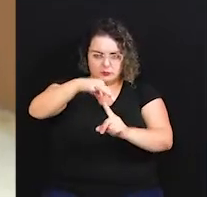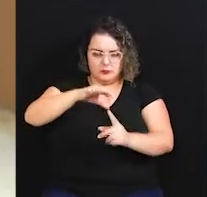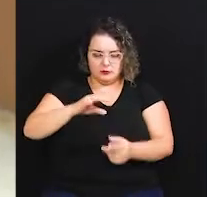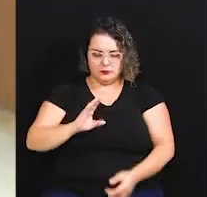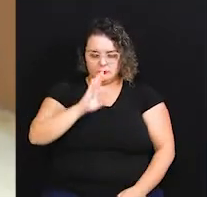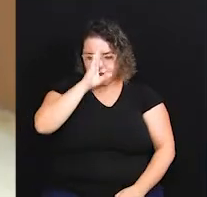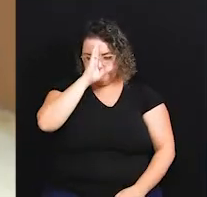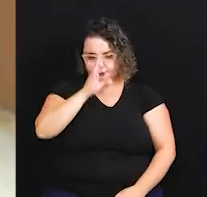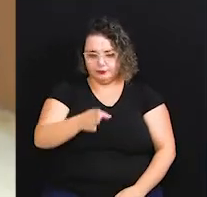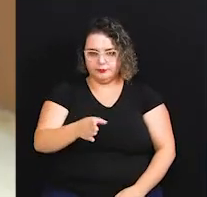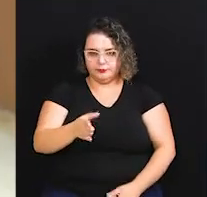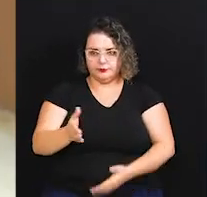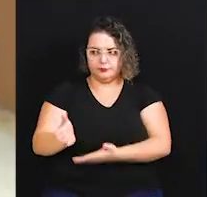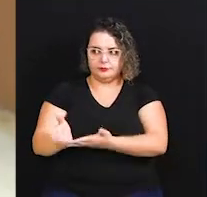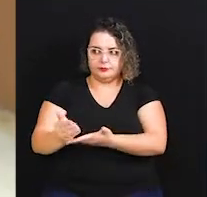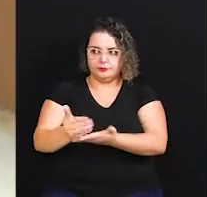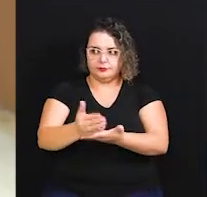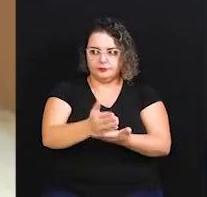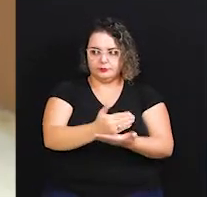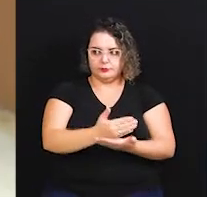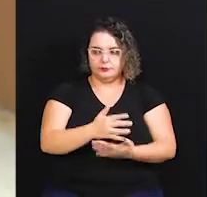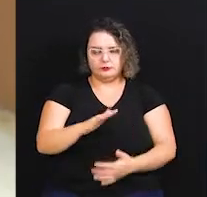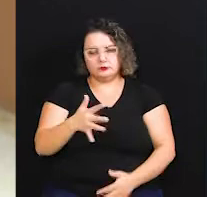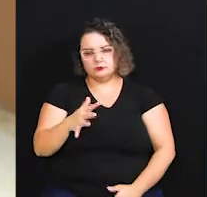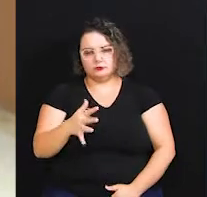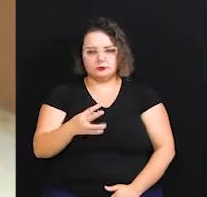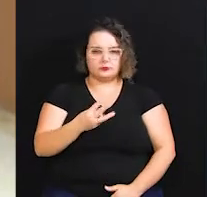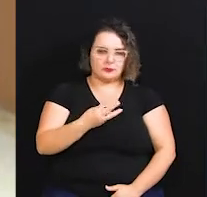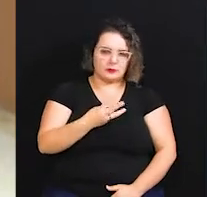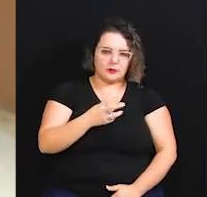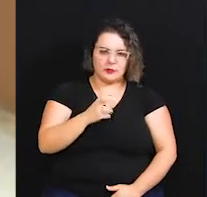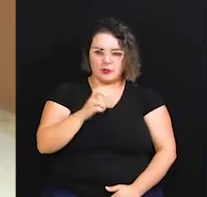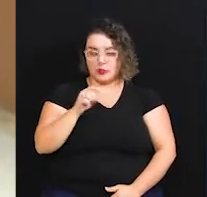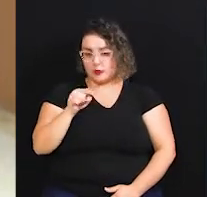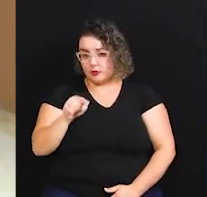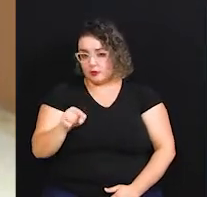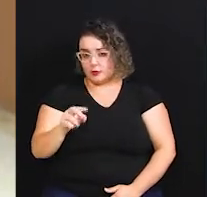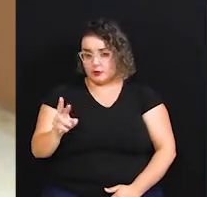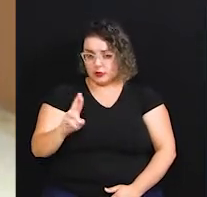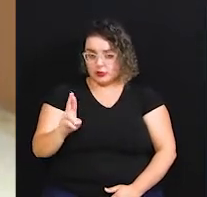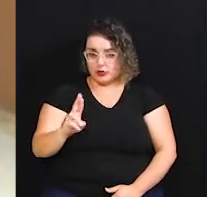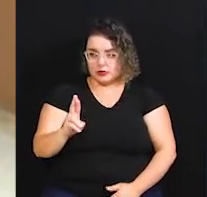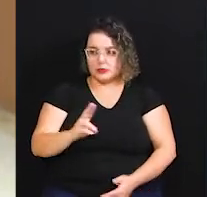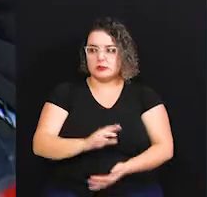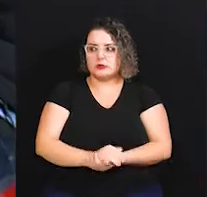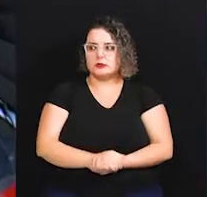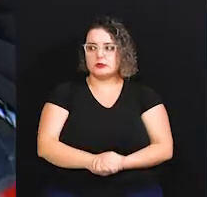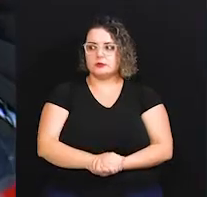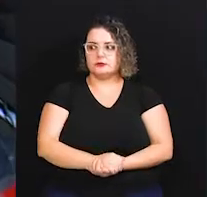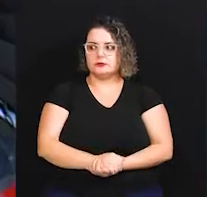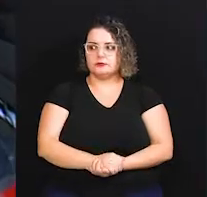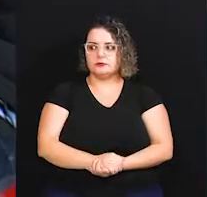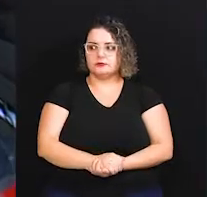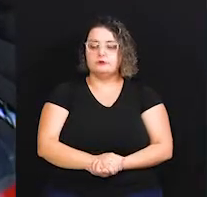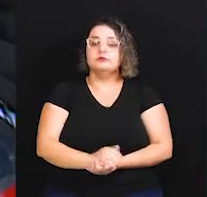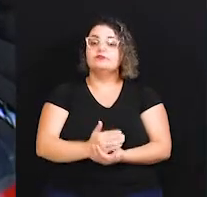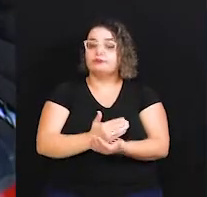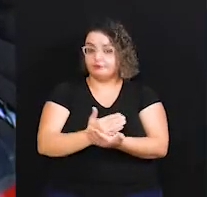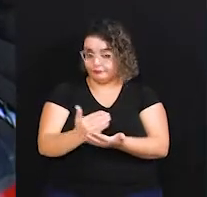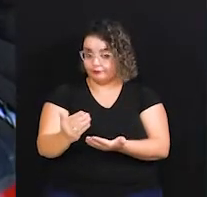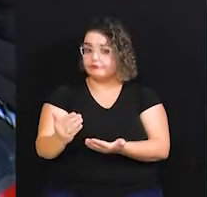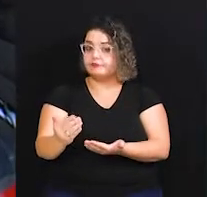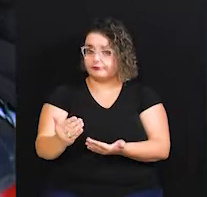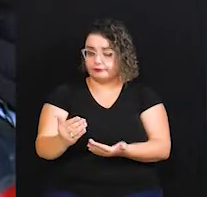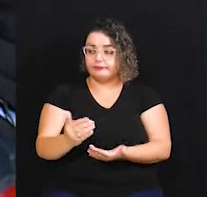E nós tínhamos arrecadado pouco mais de 35 mil reais, e esse foi o pontapé